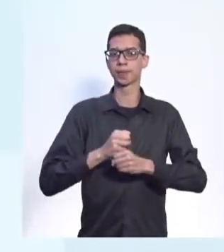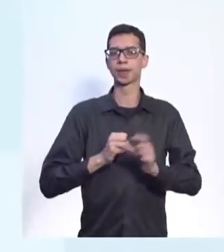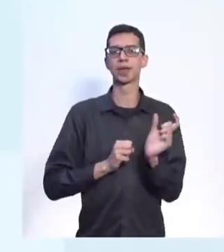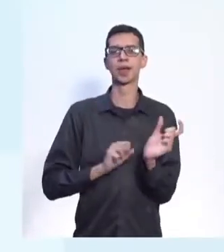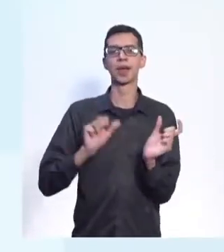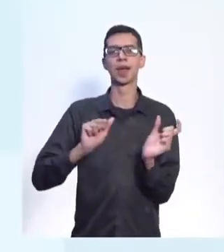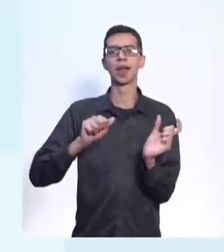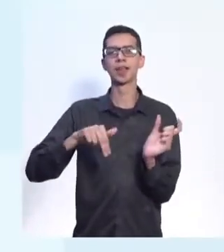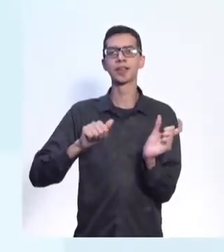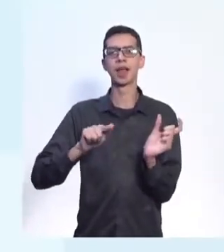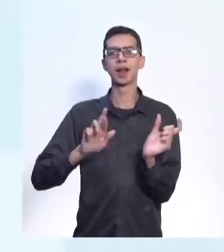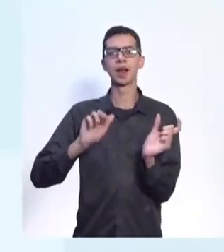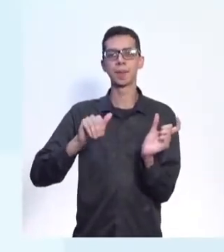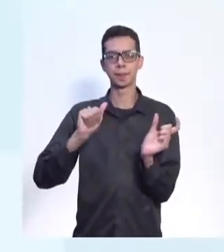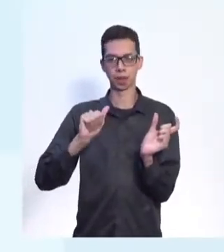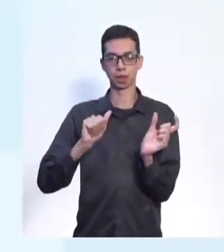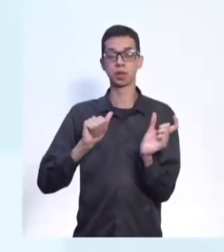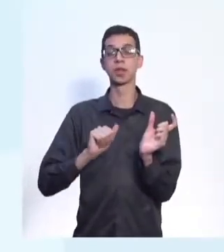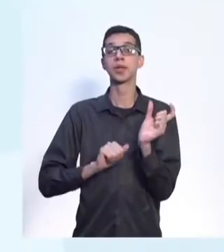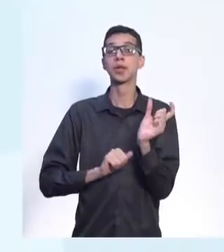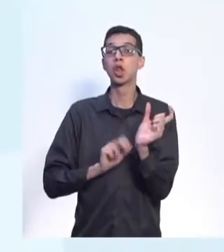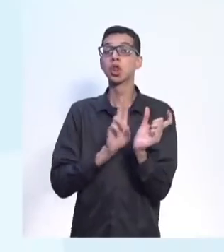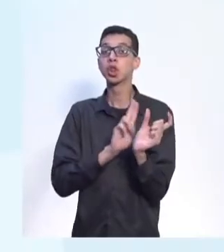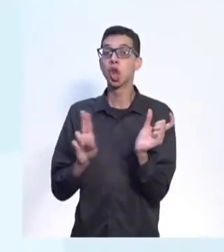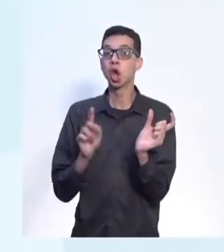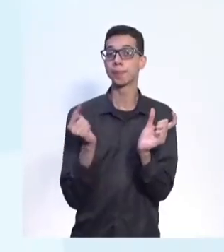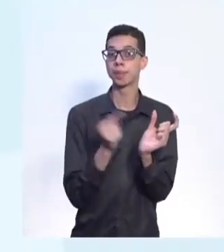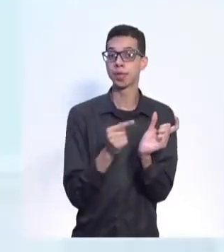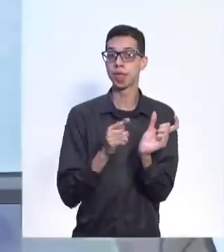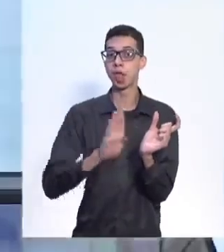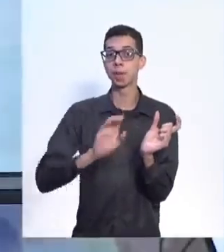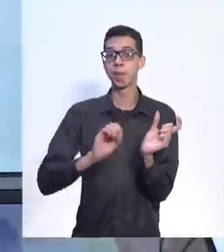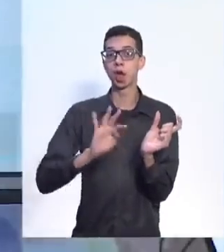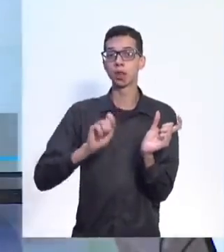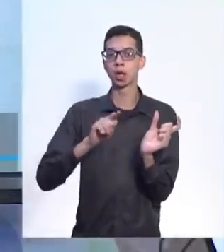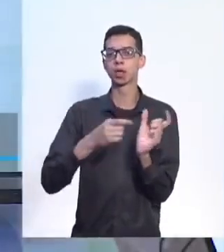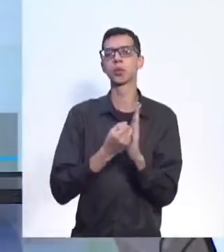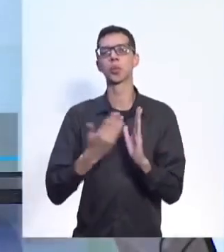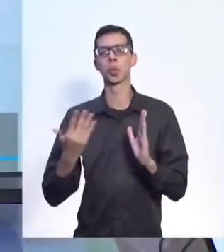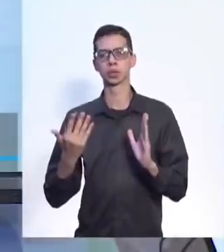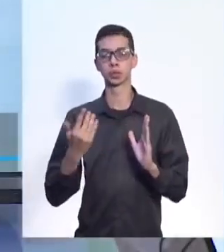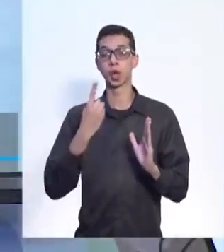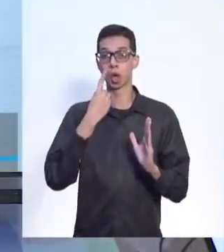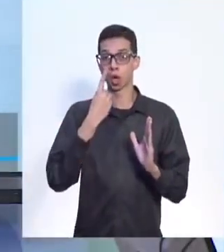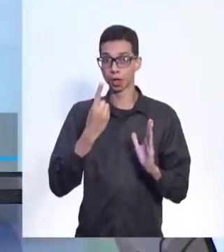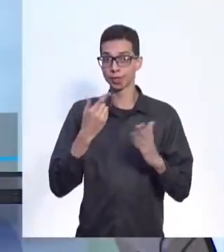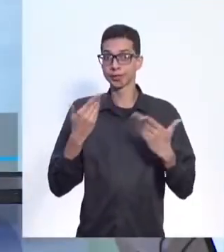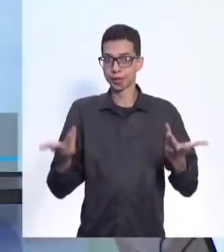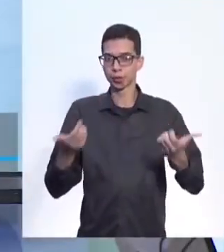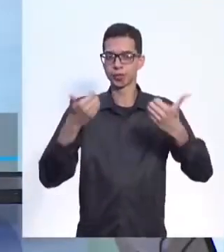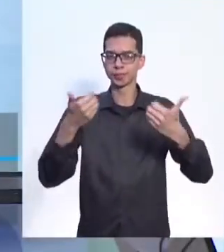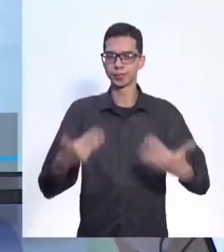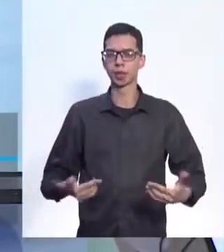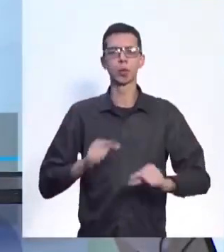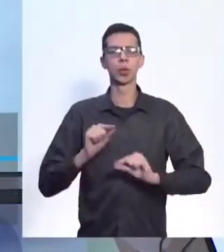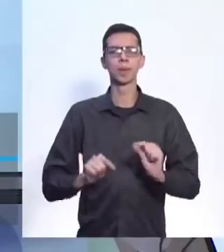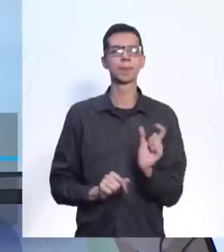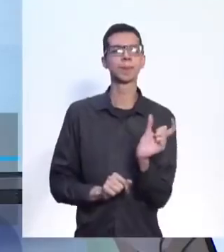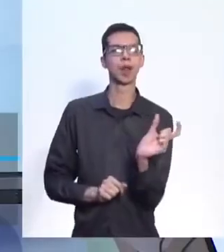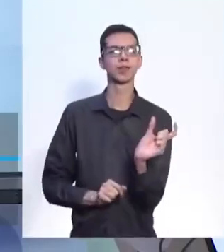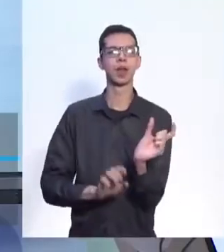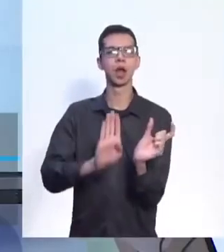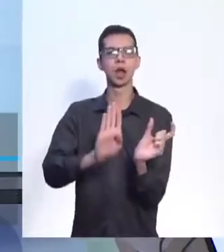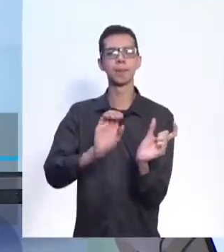palavra bota. Pessoal, então vem comigo que eu vou te explicar. A palavra bota tem